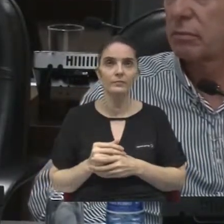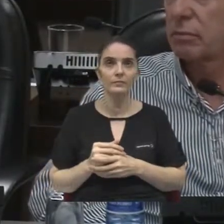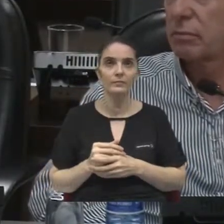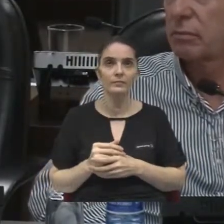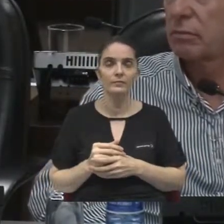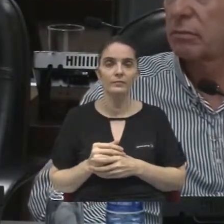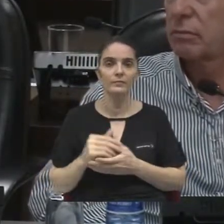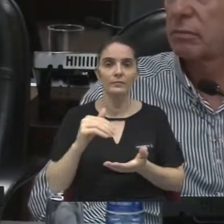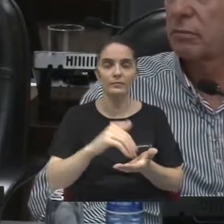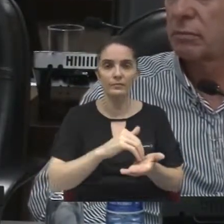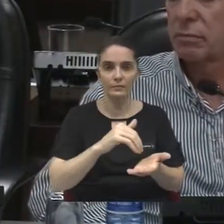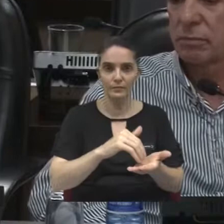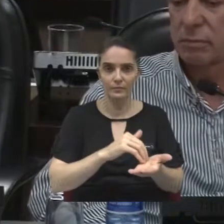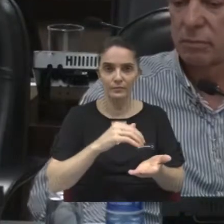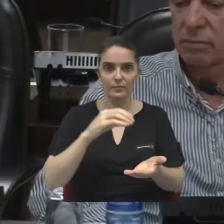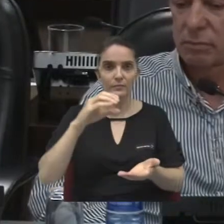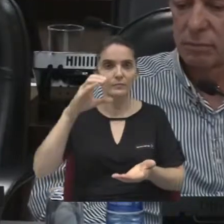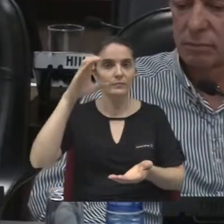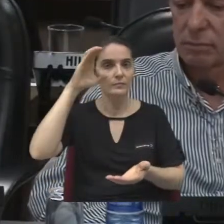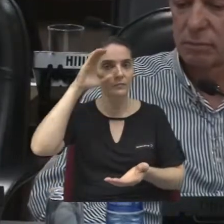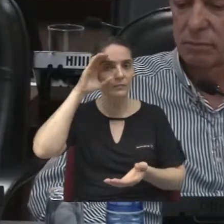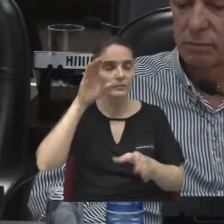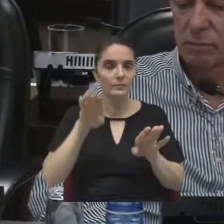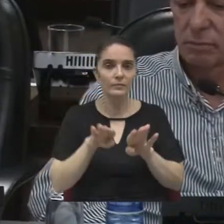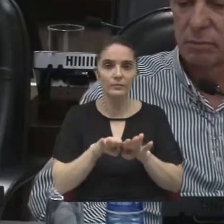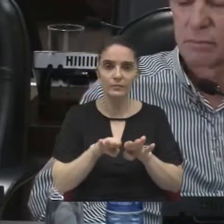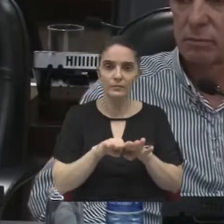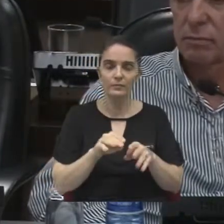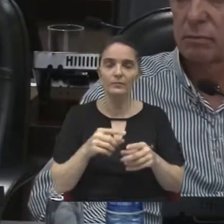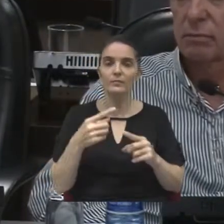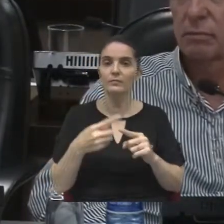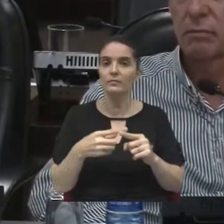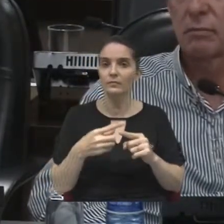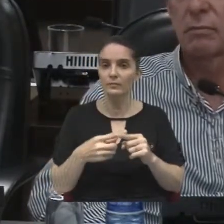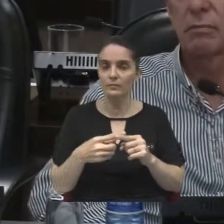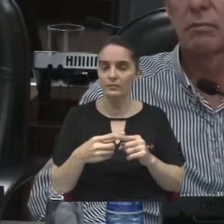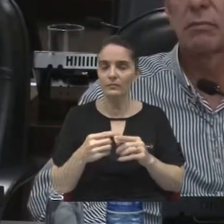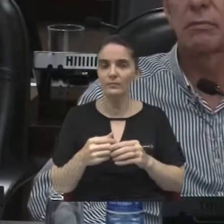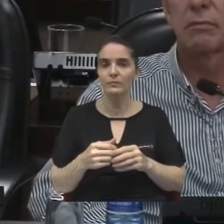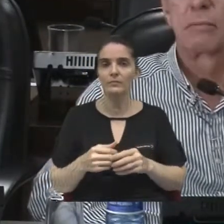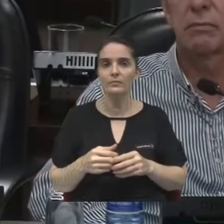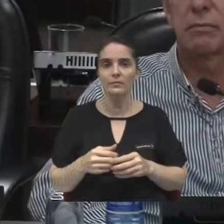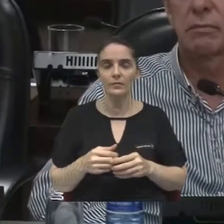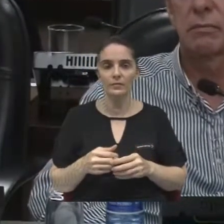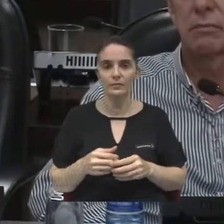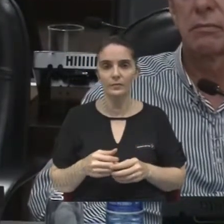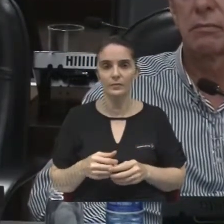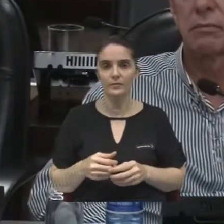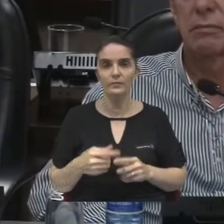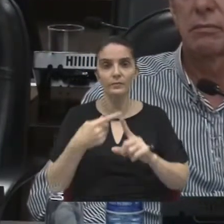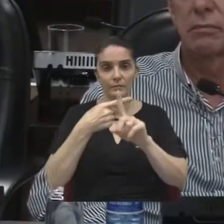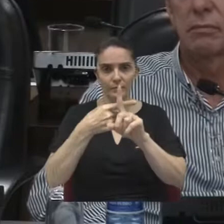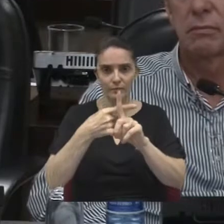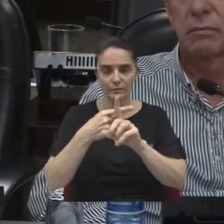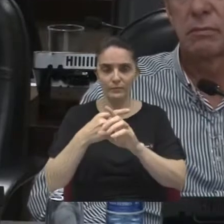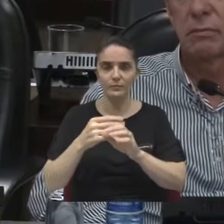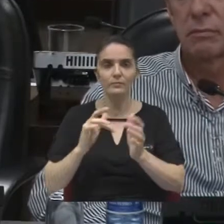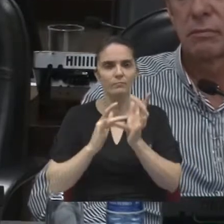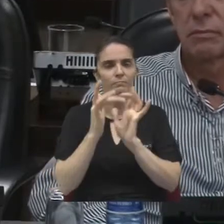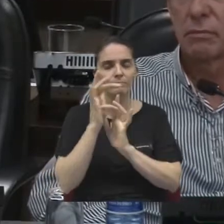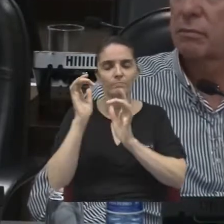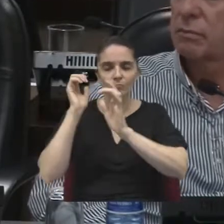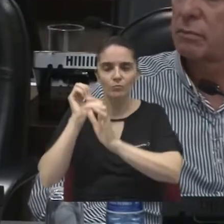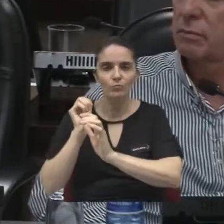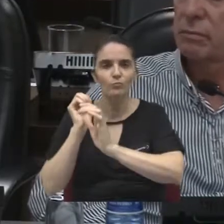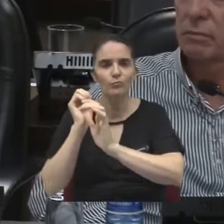e secretário Farid Zaine pela Via Sacra maravilhosa que foi realizada este ano